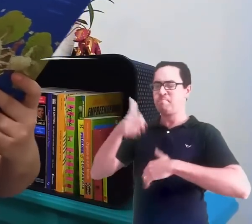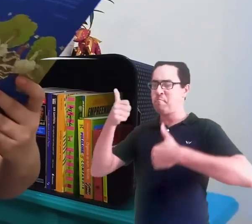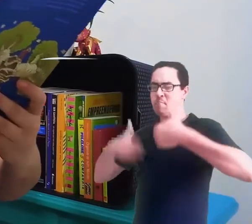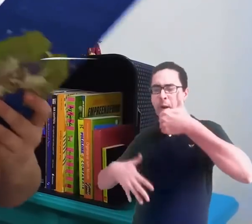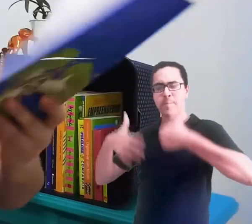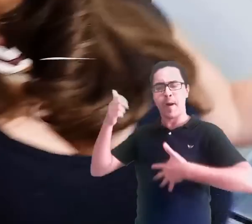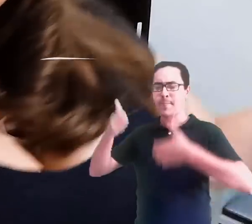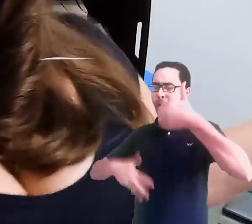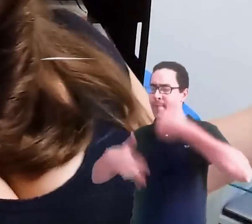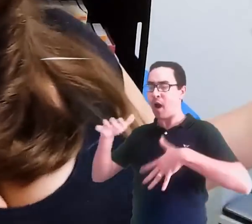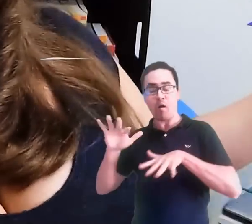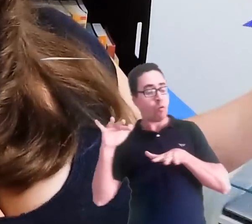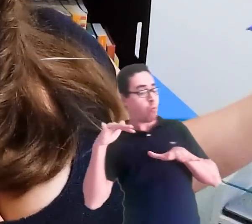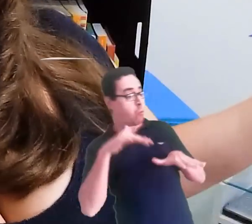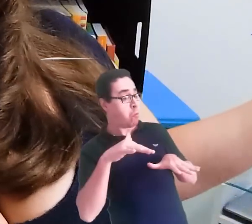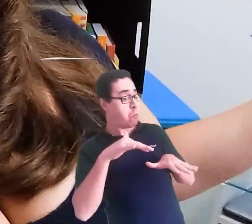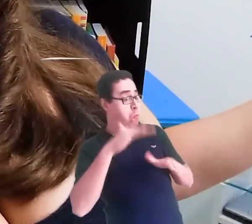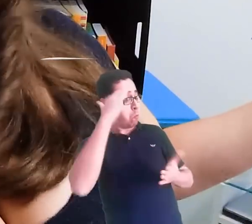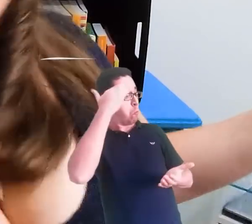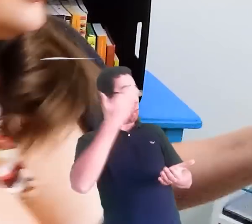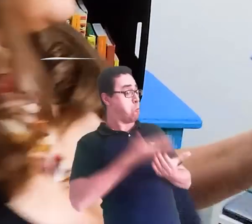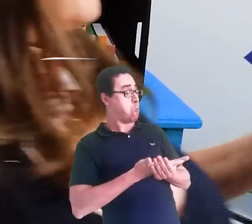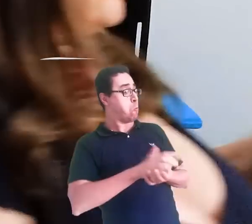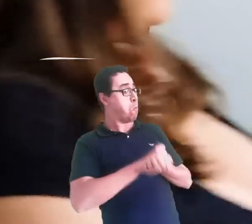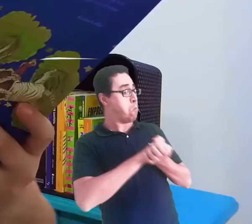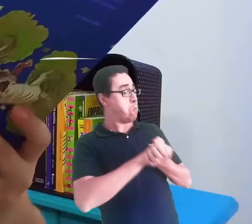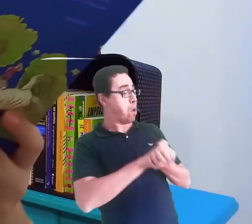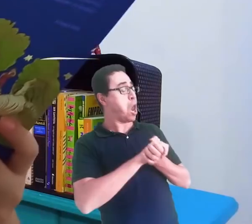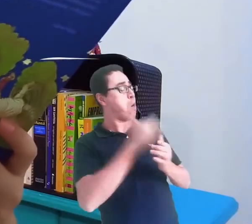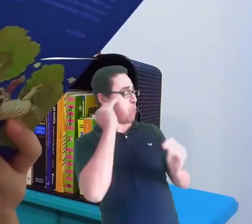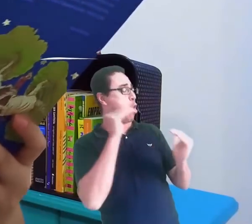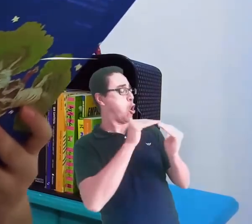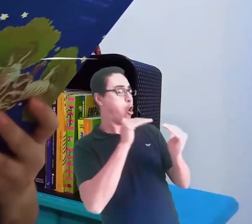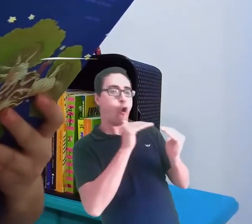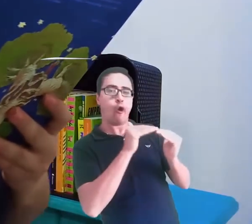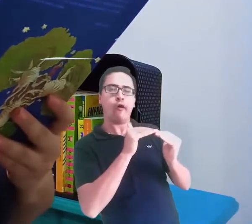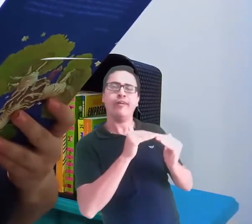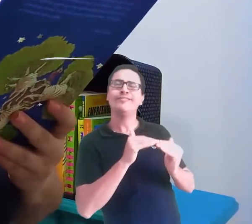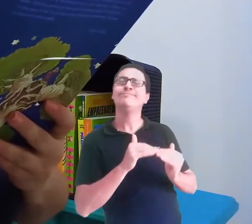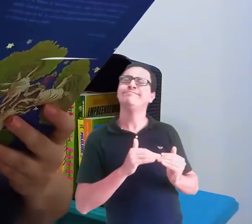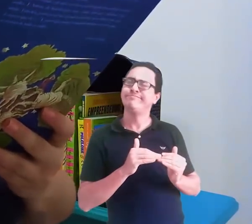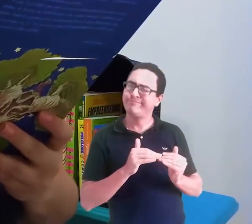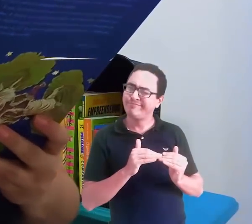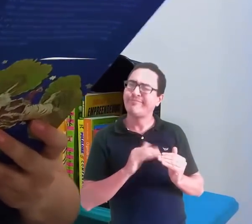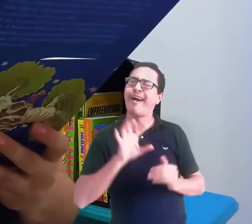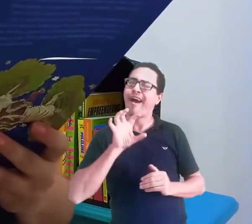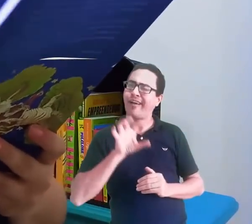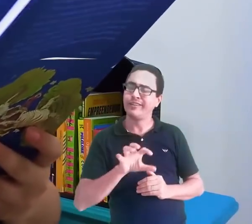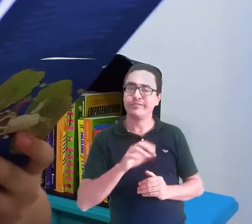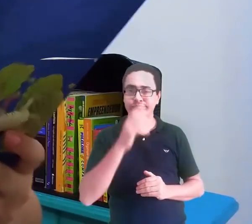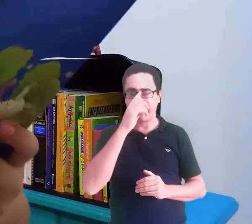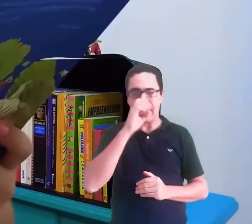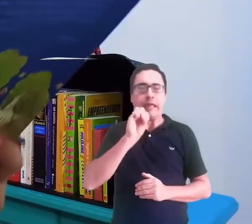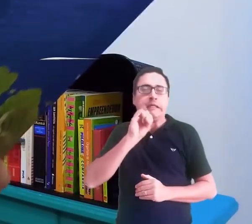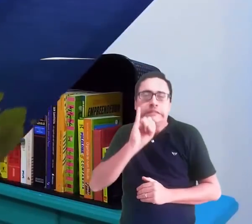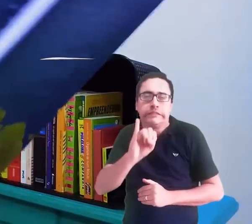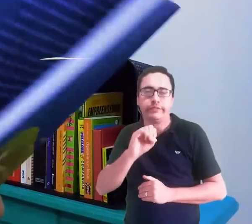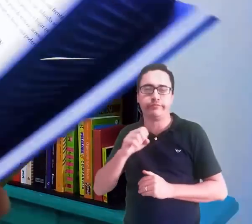desta vez todo mundo acreditou nele. Se lhes exponho todos esses detalhes sobre o